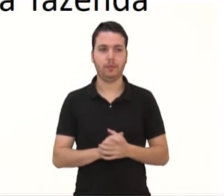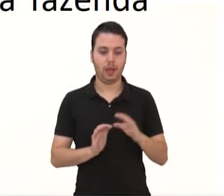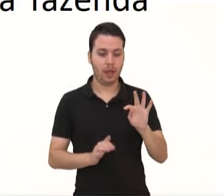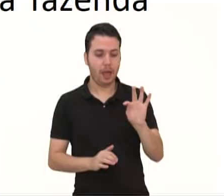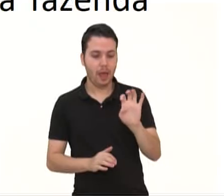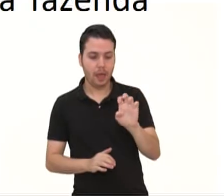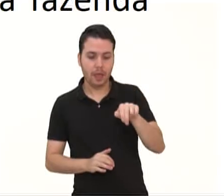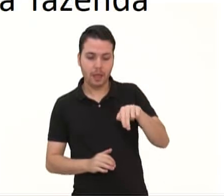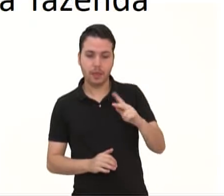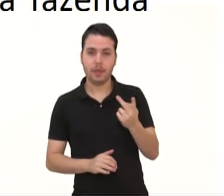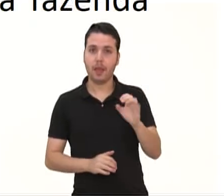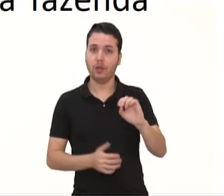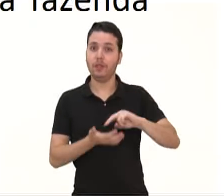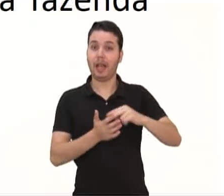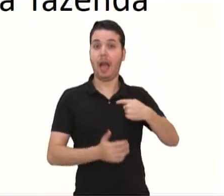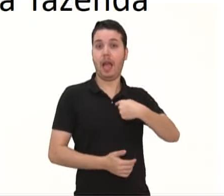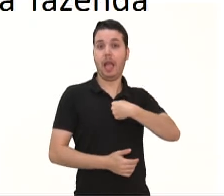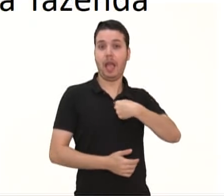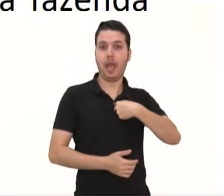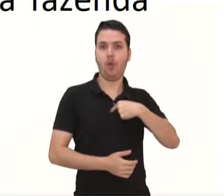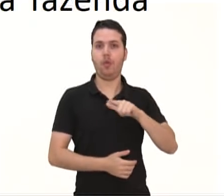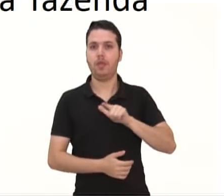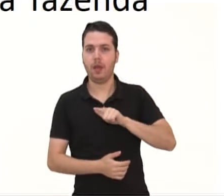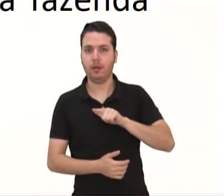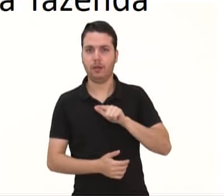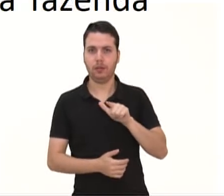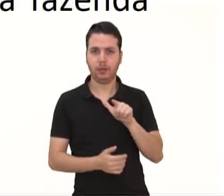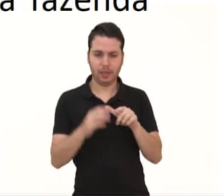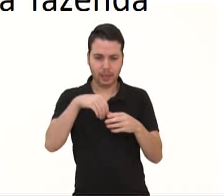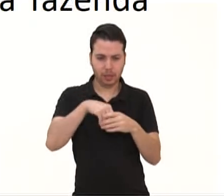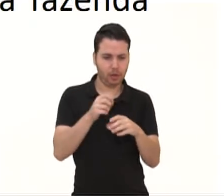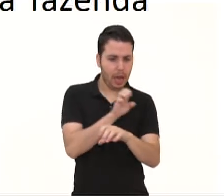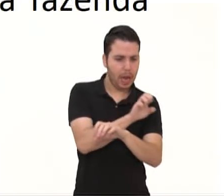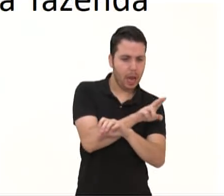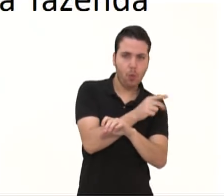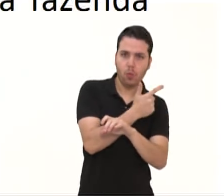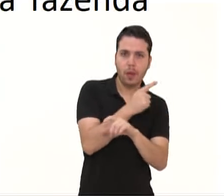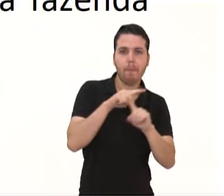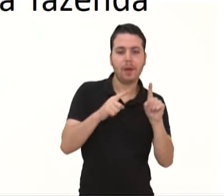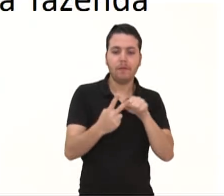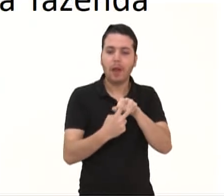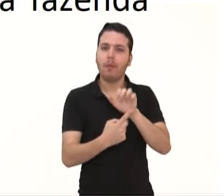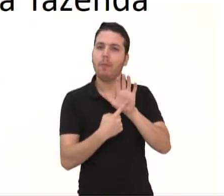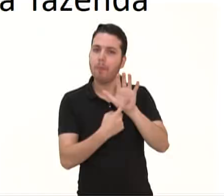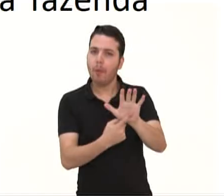Tenho. Perfeito. Não tenho eu aqui, mas o verbo já diz, né?